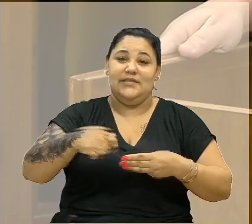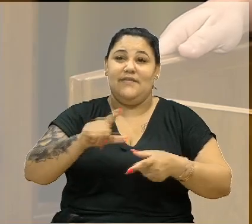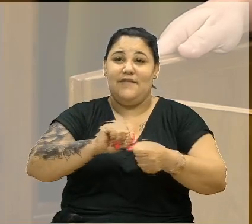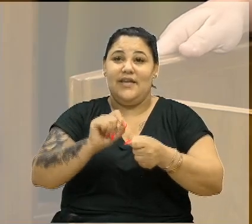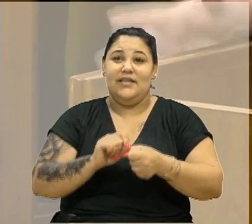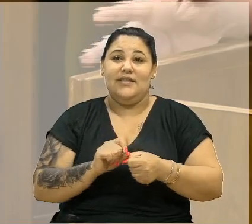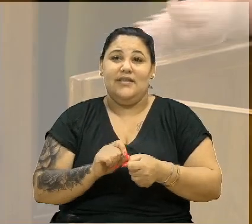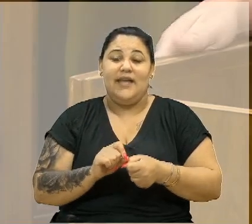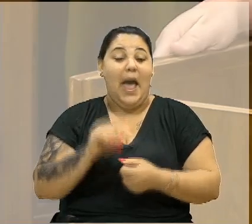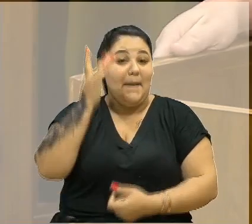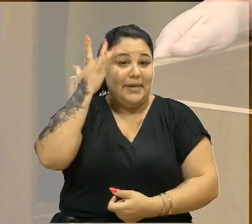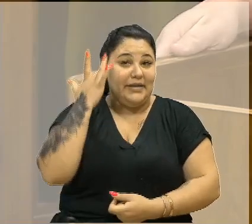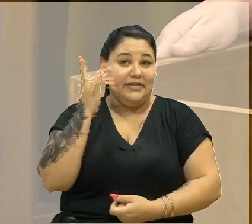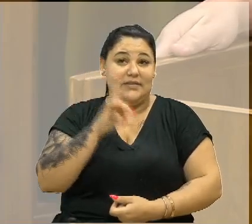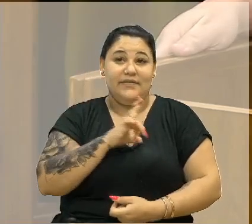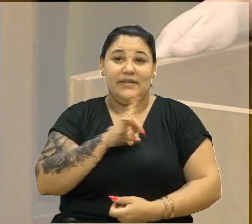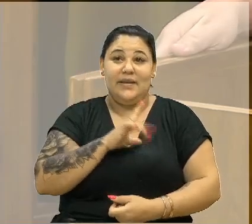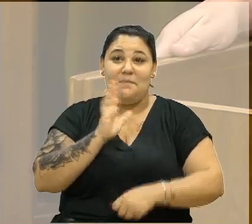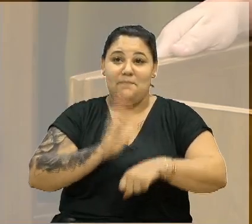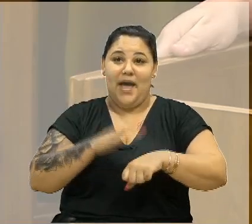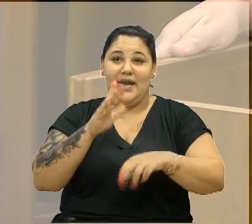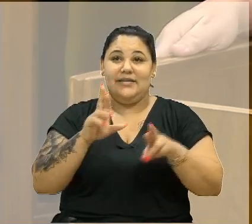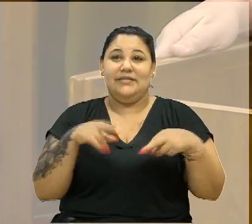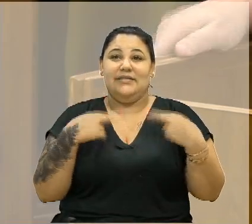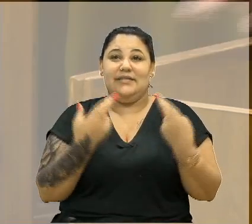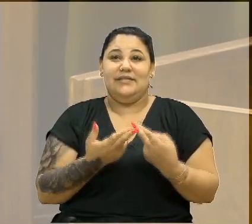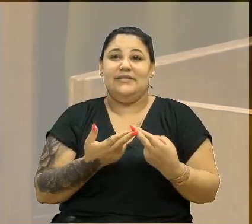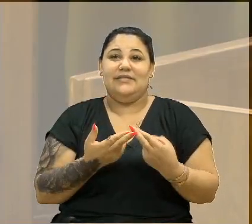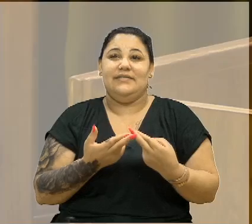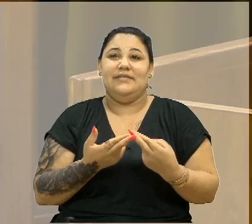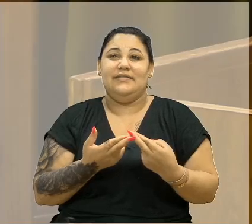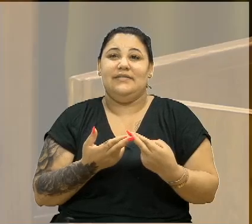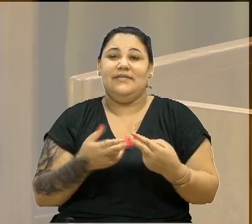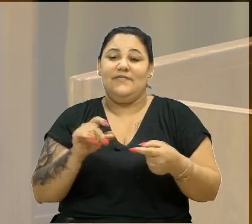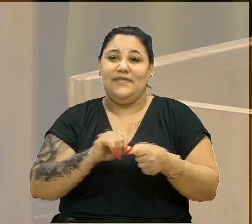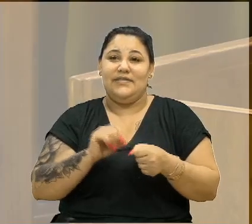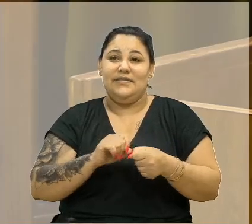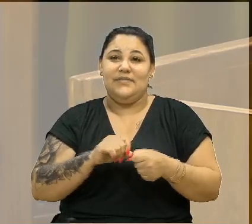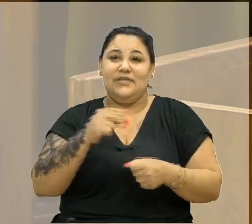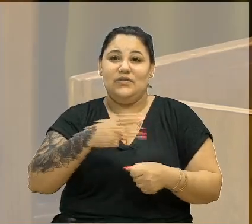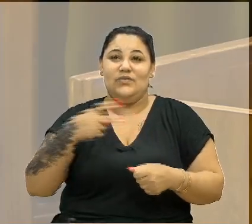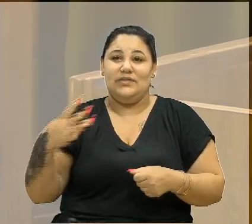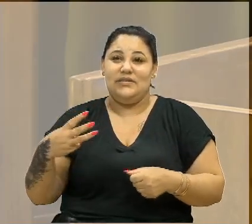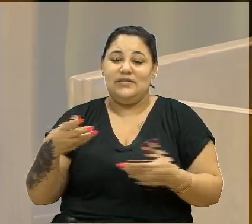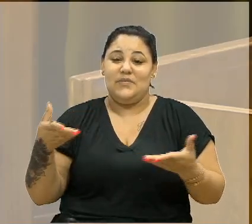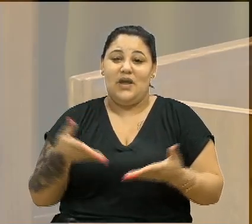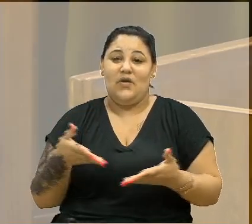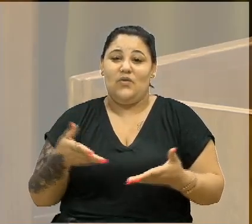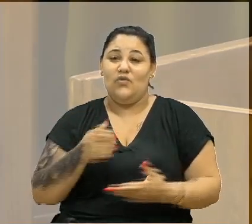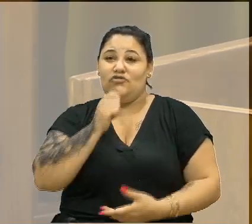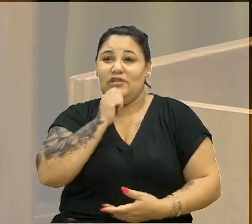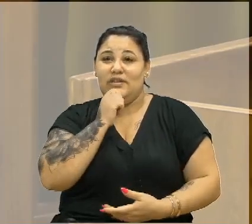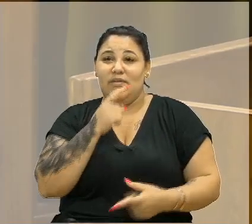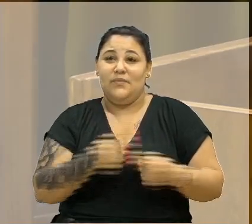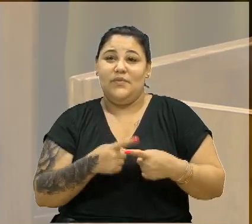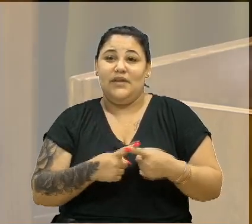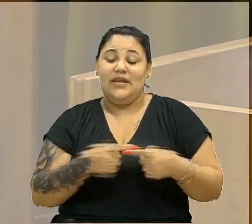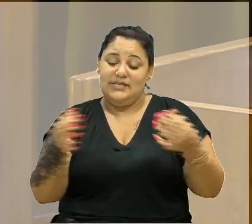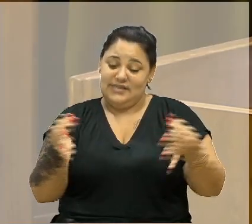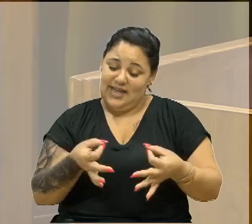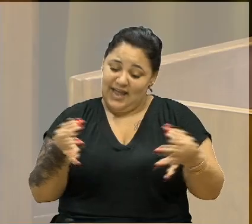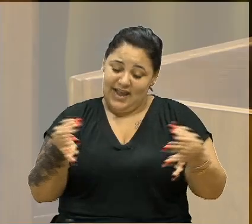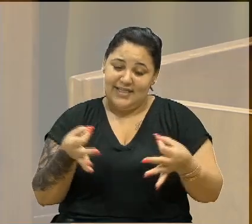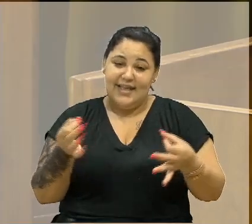tá? Amanhã vamos ter mais sessão aí. Vamos meter, então, mais umas 2, 3 moções para hoje aí. Porque a gente, com certeza,